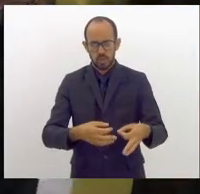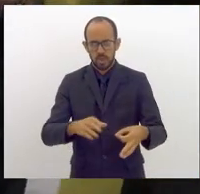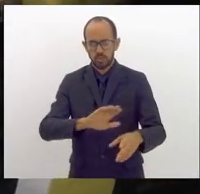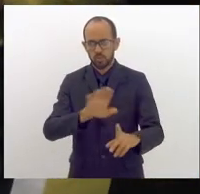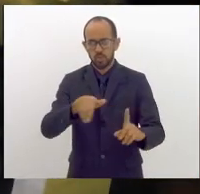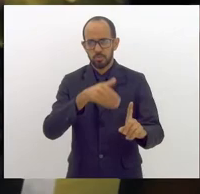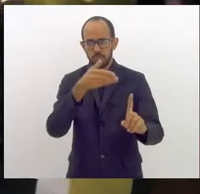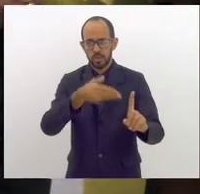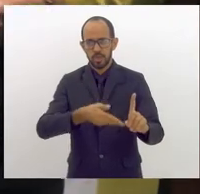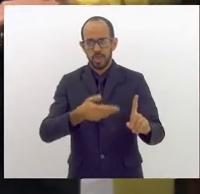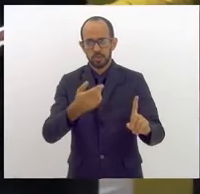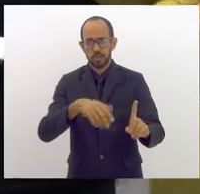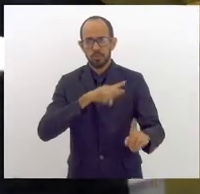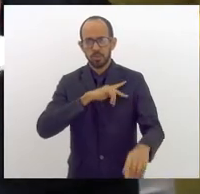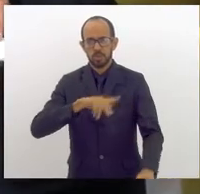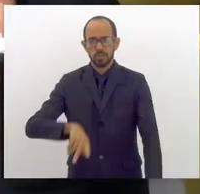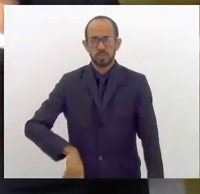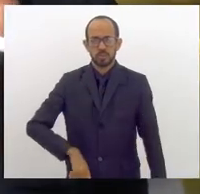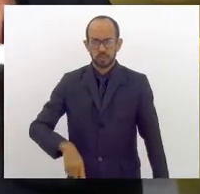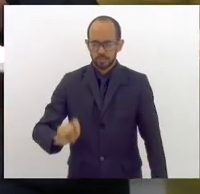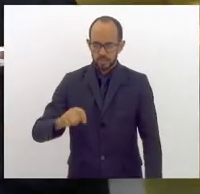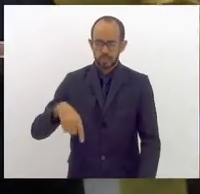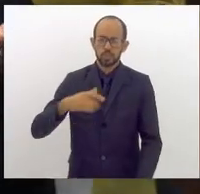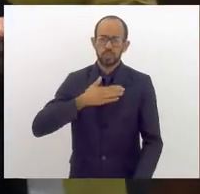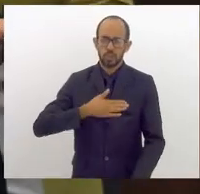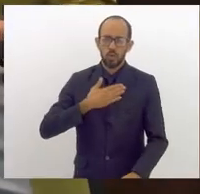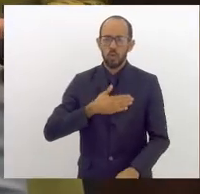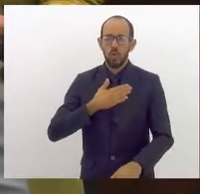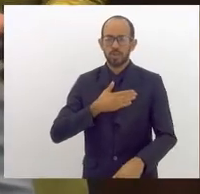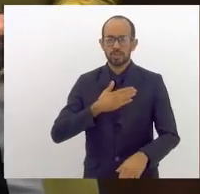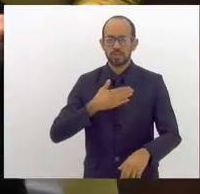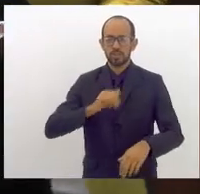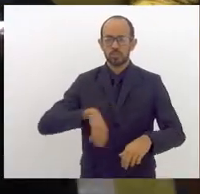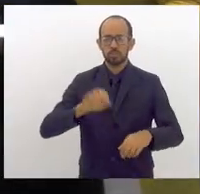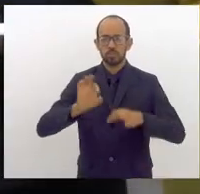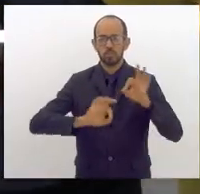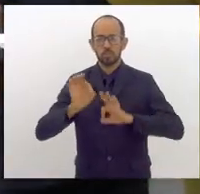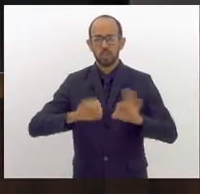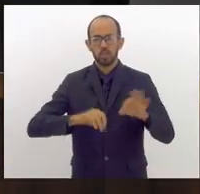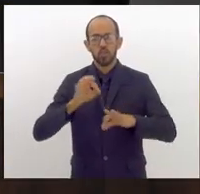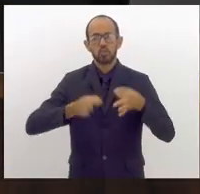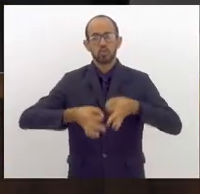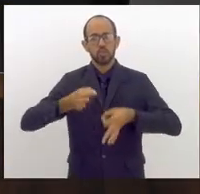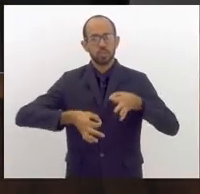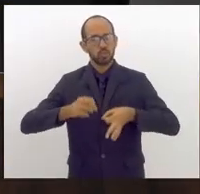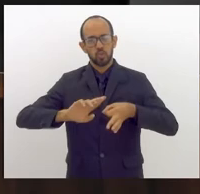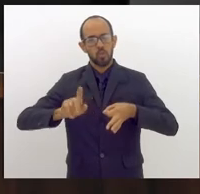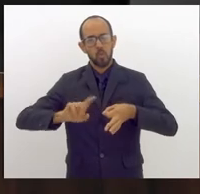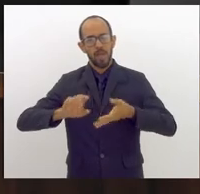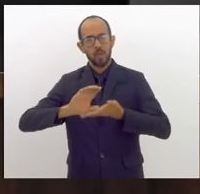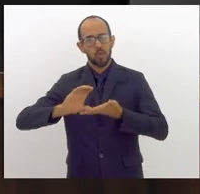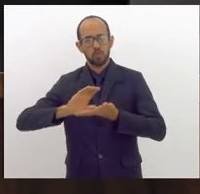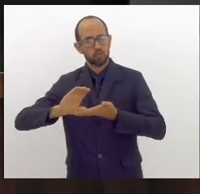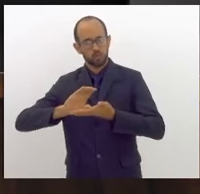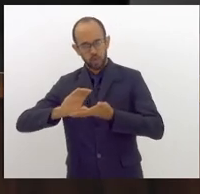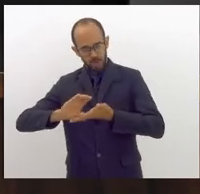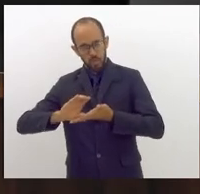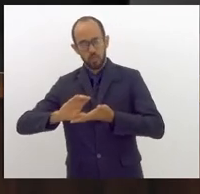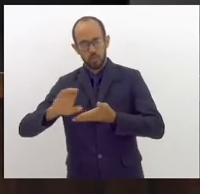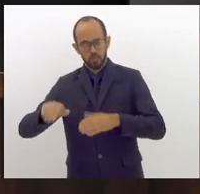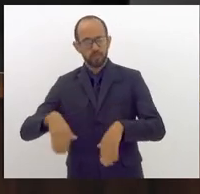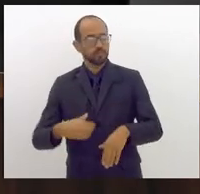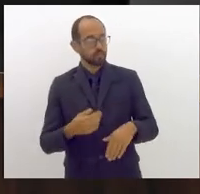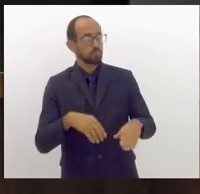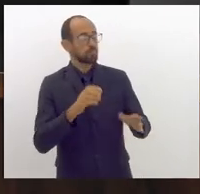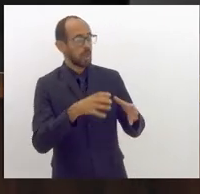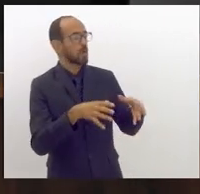em homenagem ao presidente gosta de um projeto jurídico e não constitucional pela comissão de Cultura Deputado